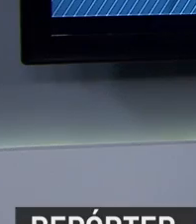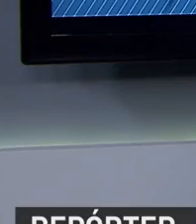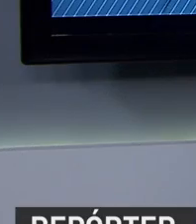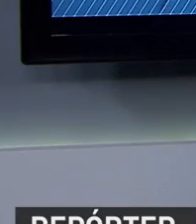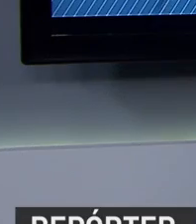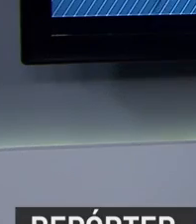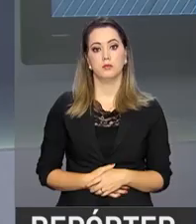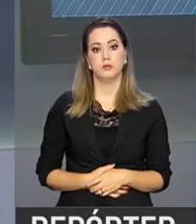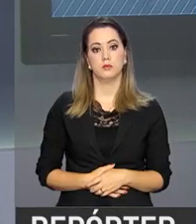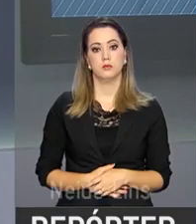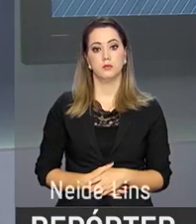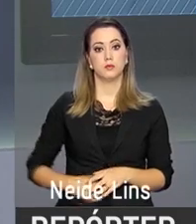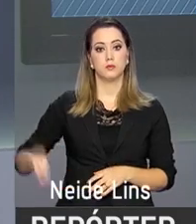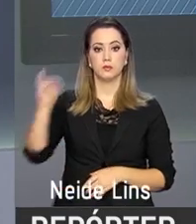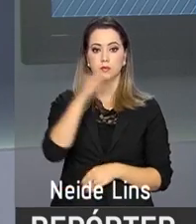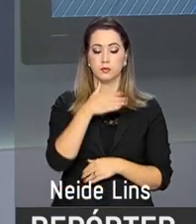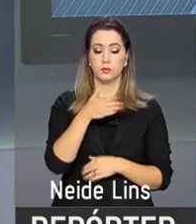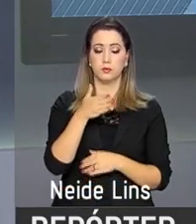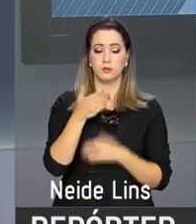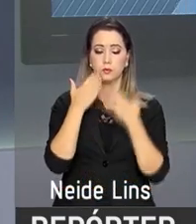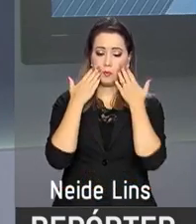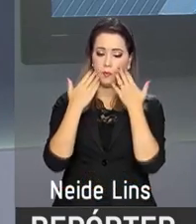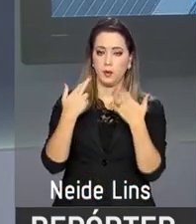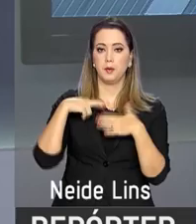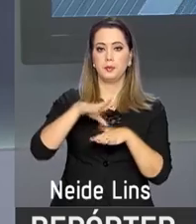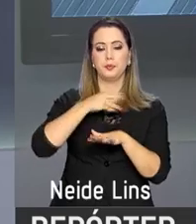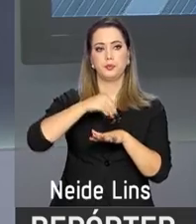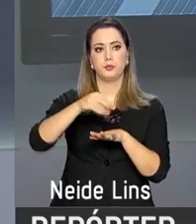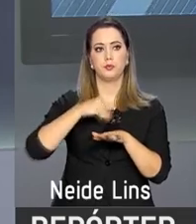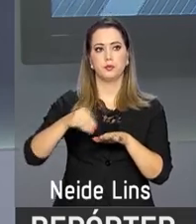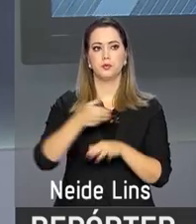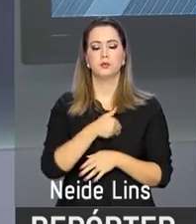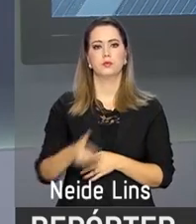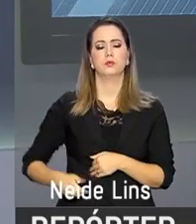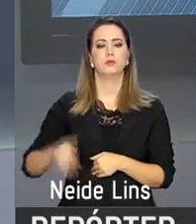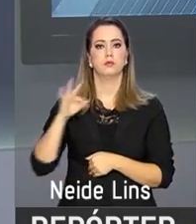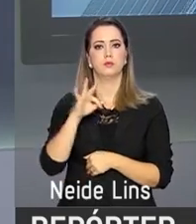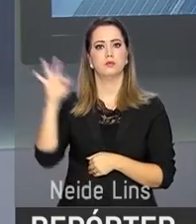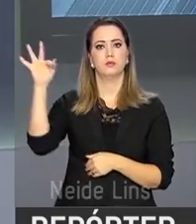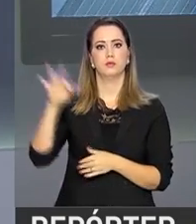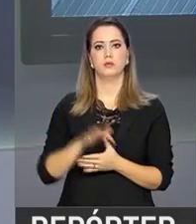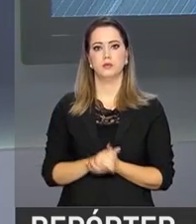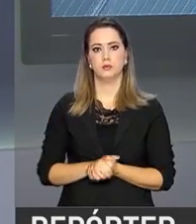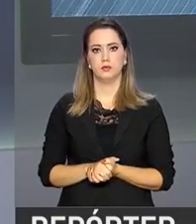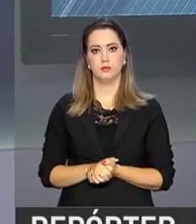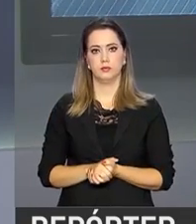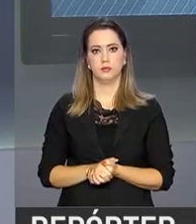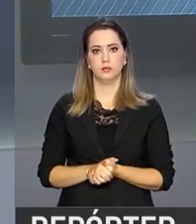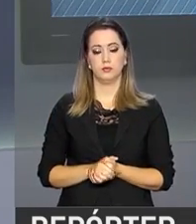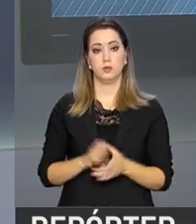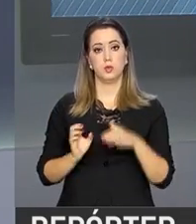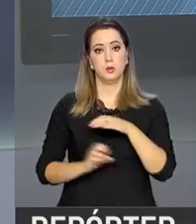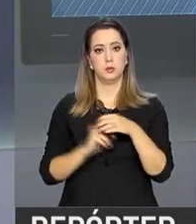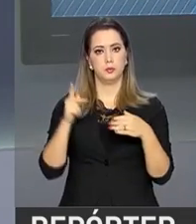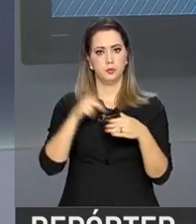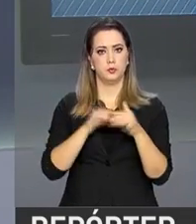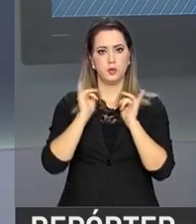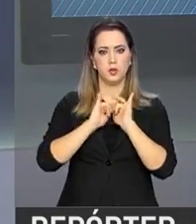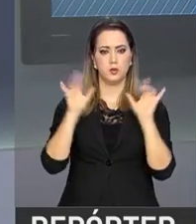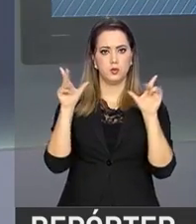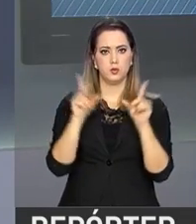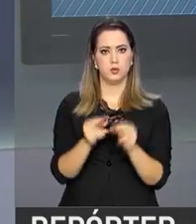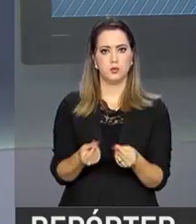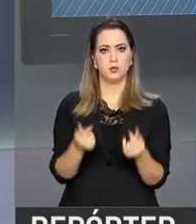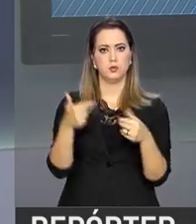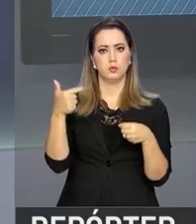o la no ar mais uma edição do repórter nbr com as notícias do governo federal a petrobras anunciou redução